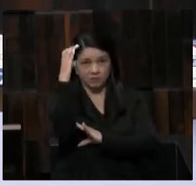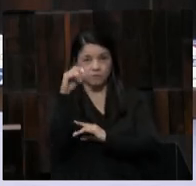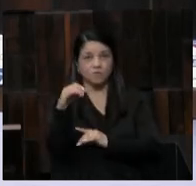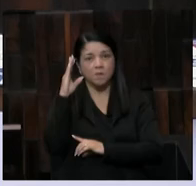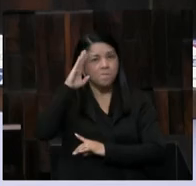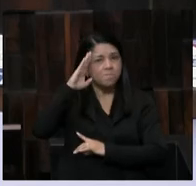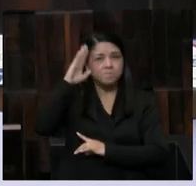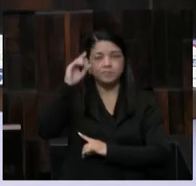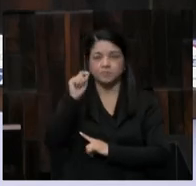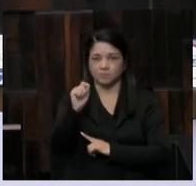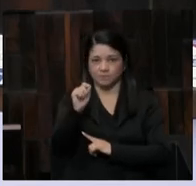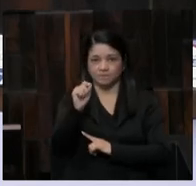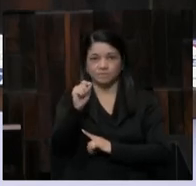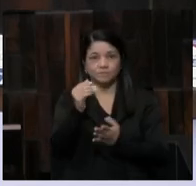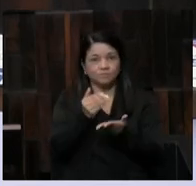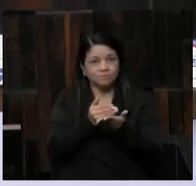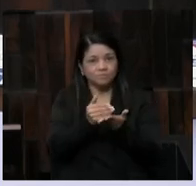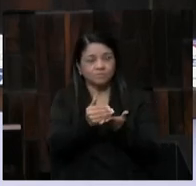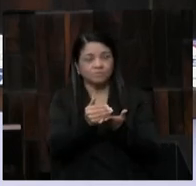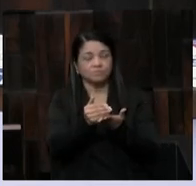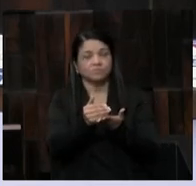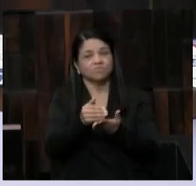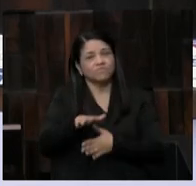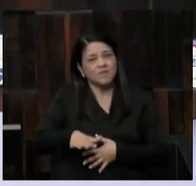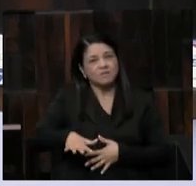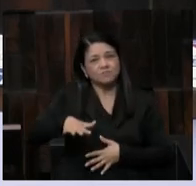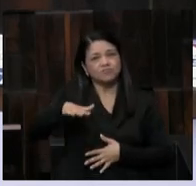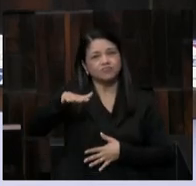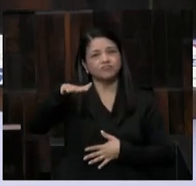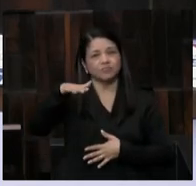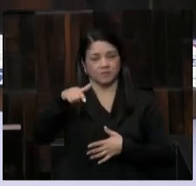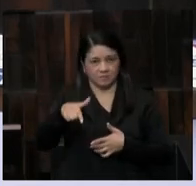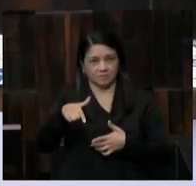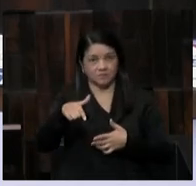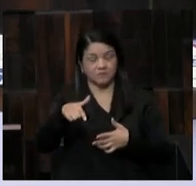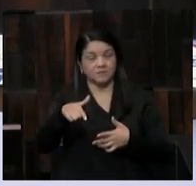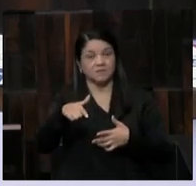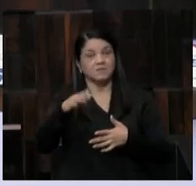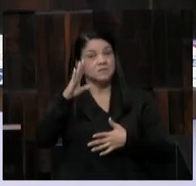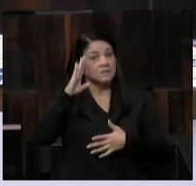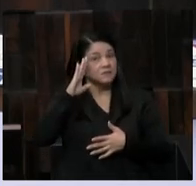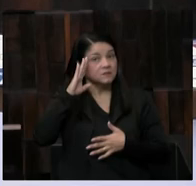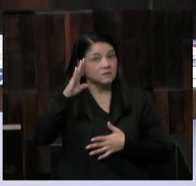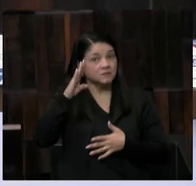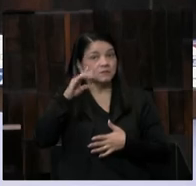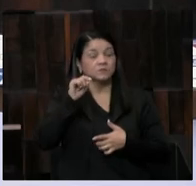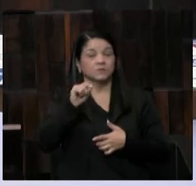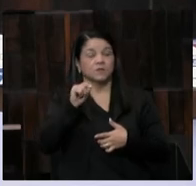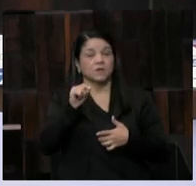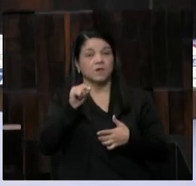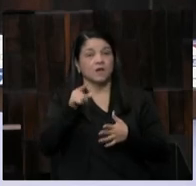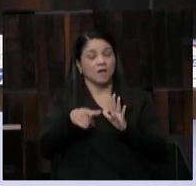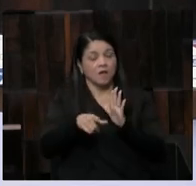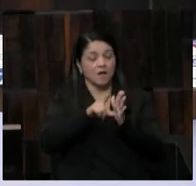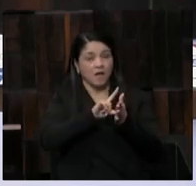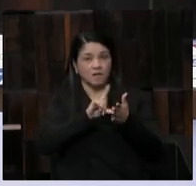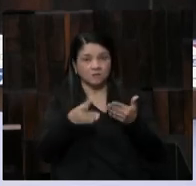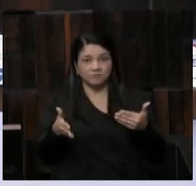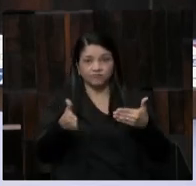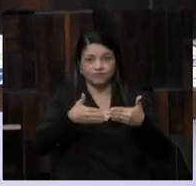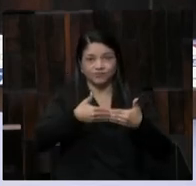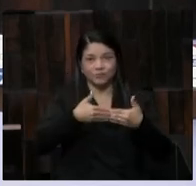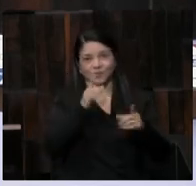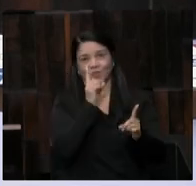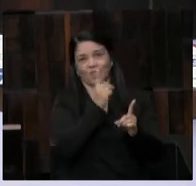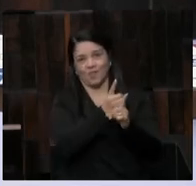essencial, devendo iniciar-se o mais cedo possível, inclusive antes do fechamento oficial do